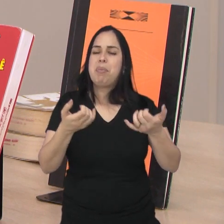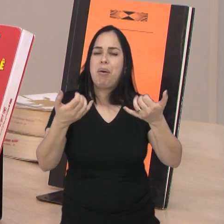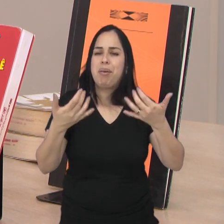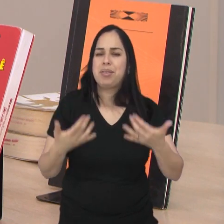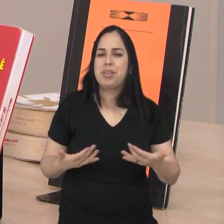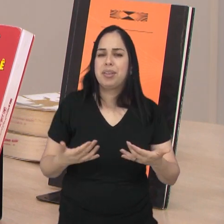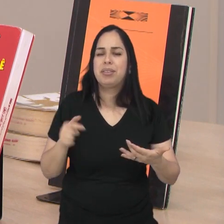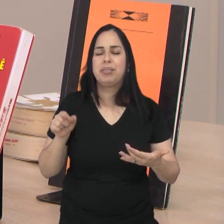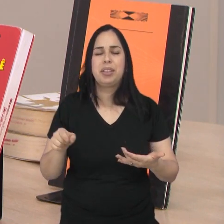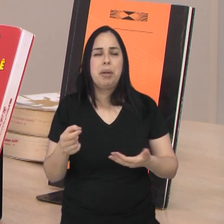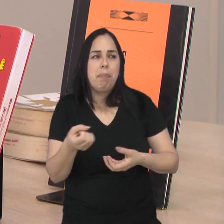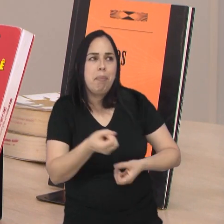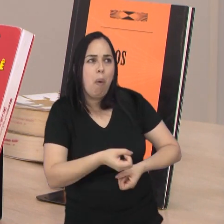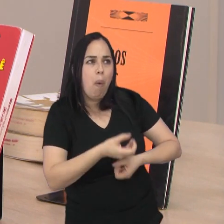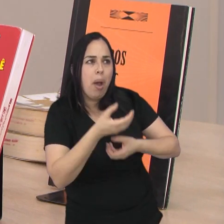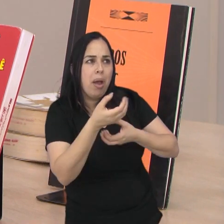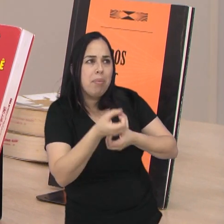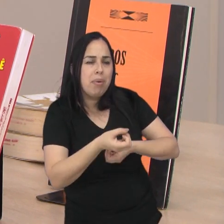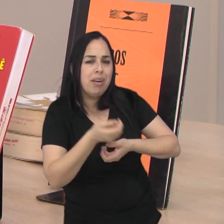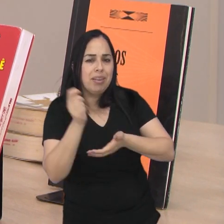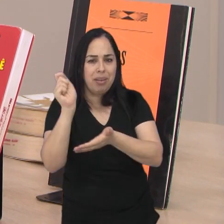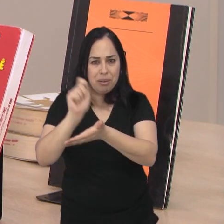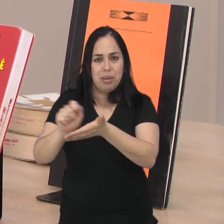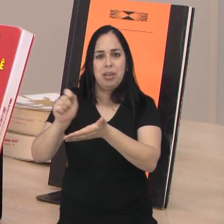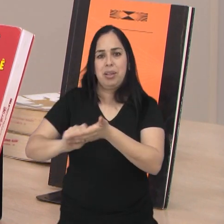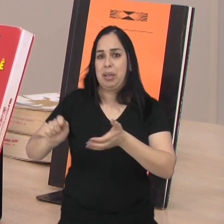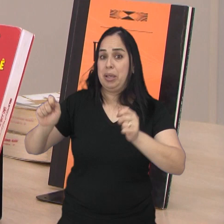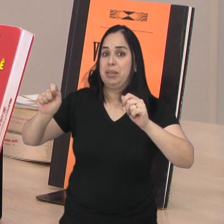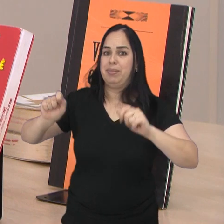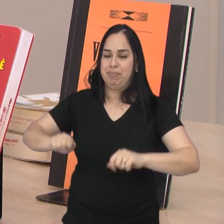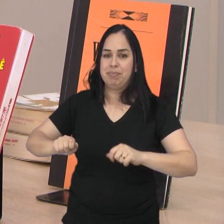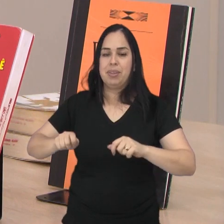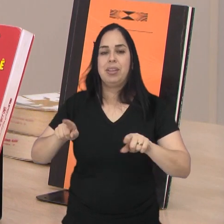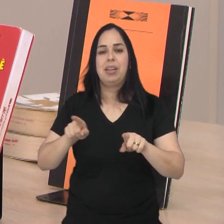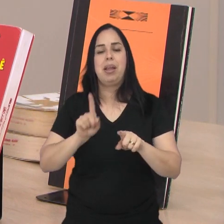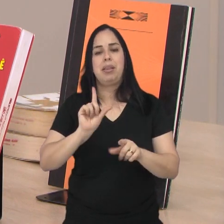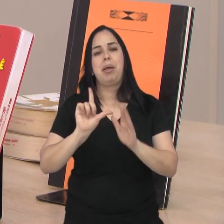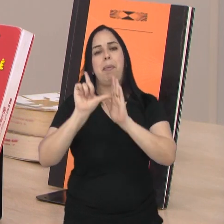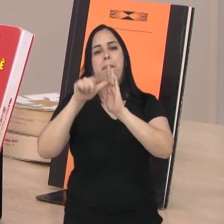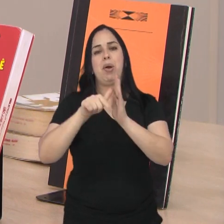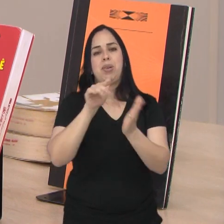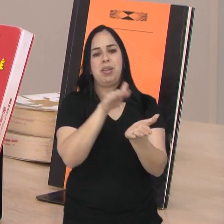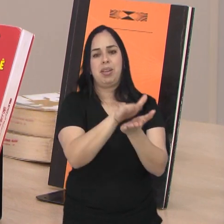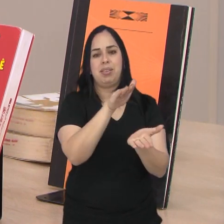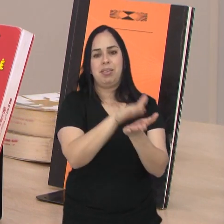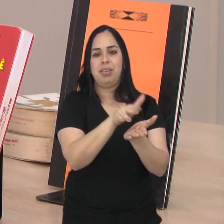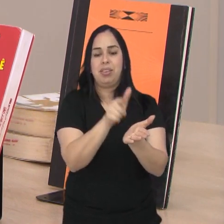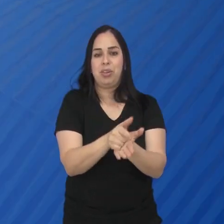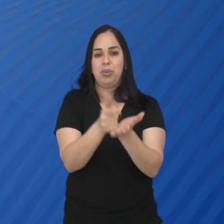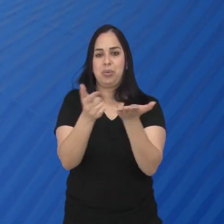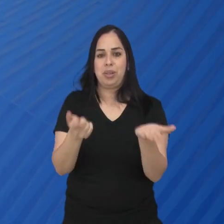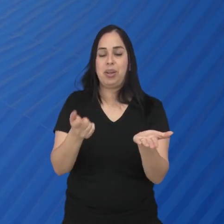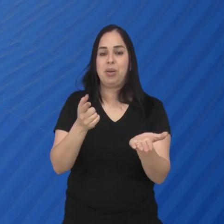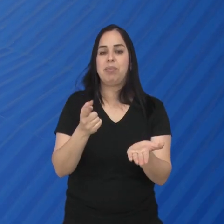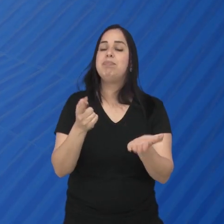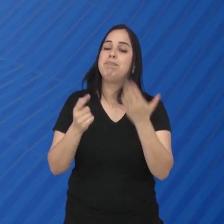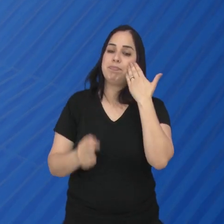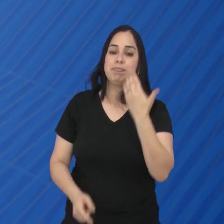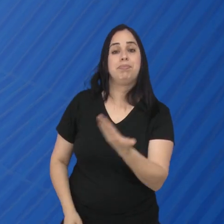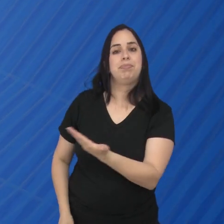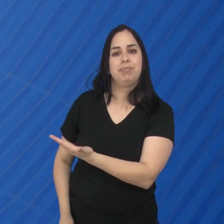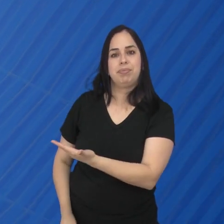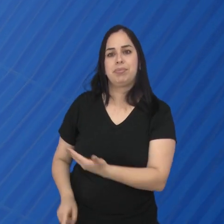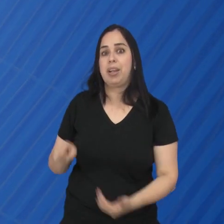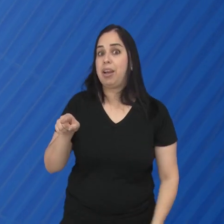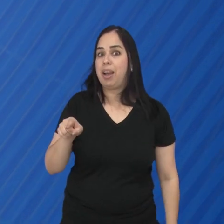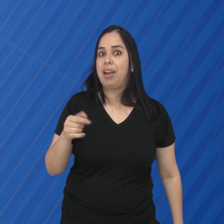alguns fragmentos de poemas que ele mesmo escreveu e que foram publicados no jornal O Ideal.